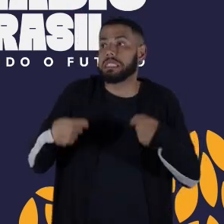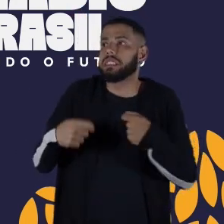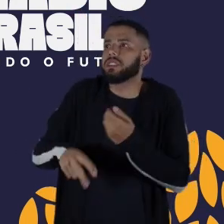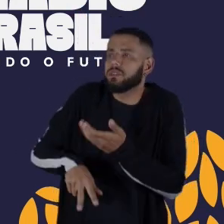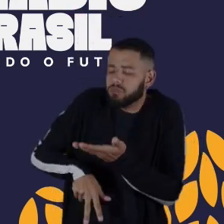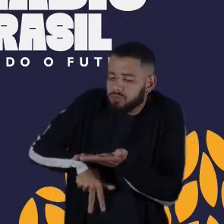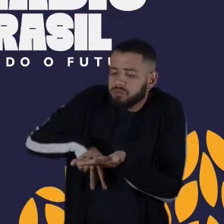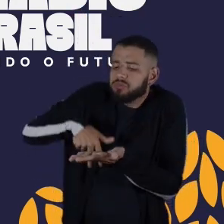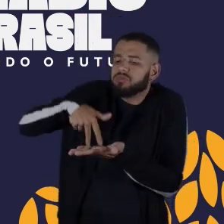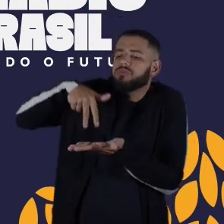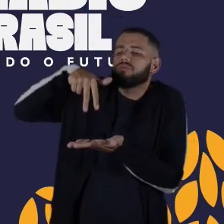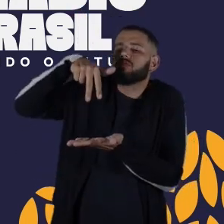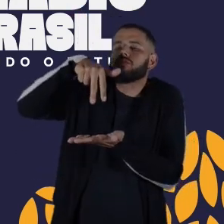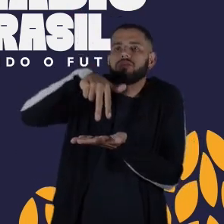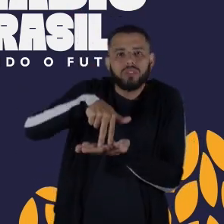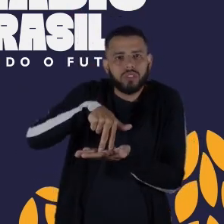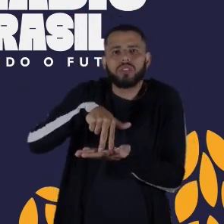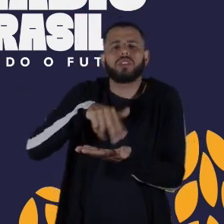jeito muito calmo.